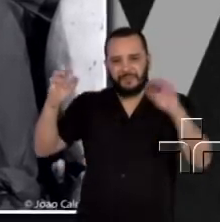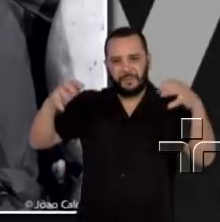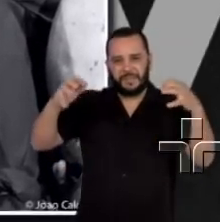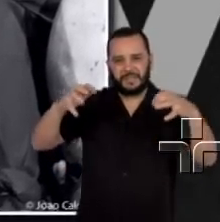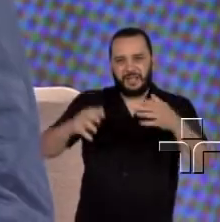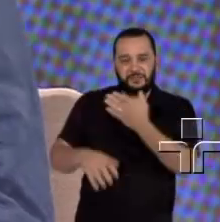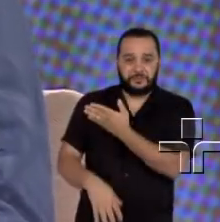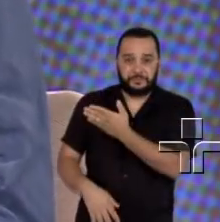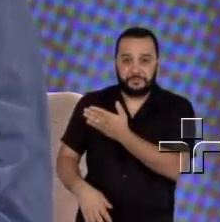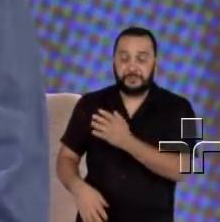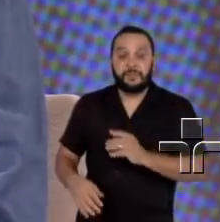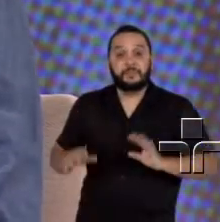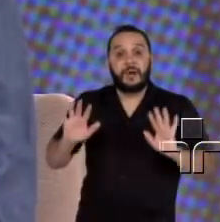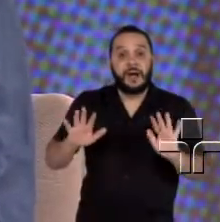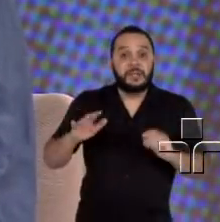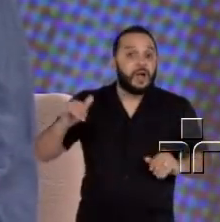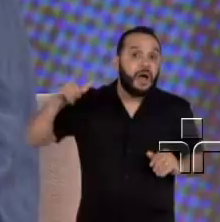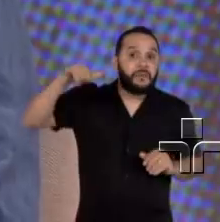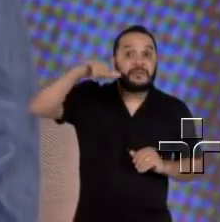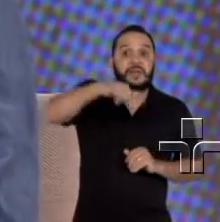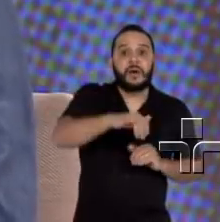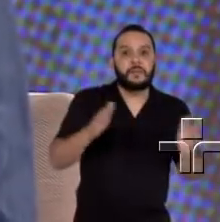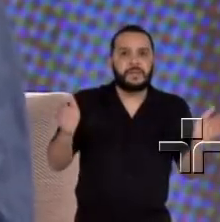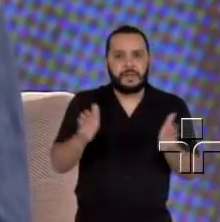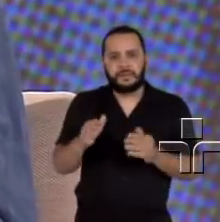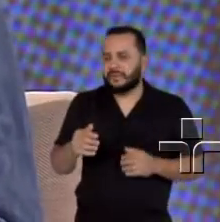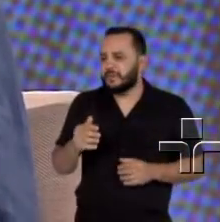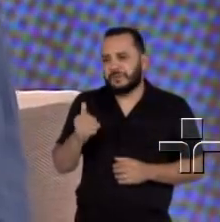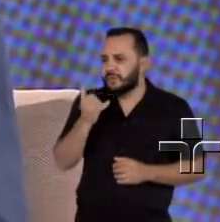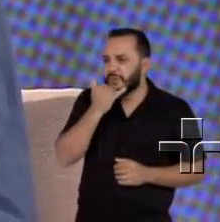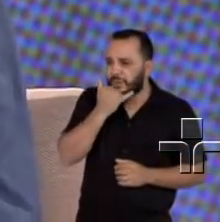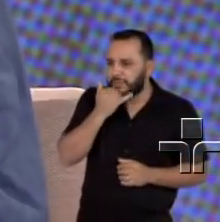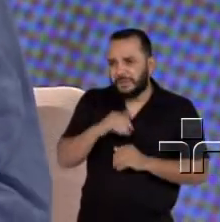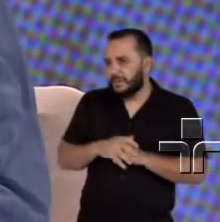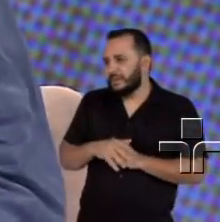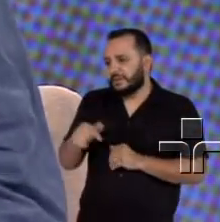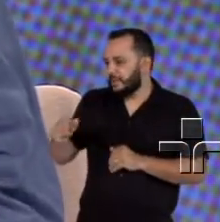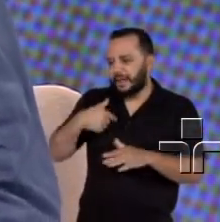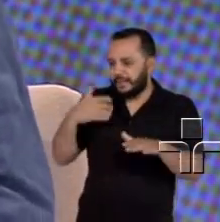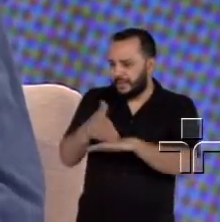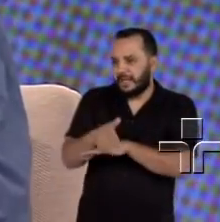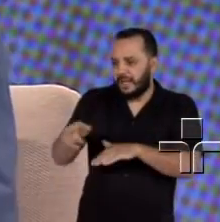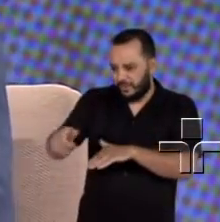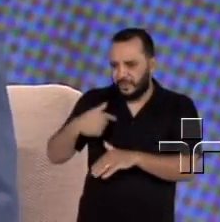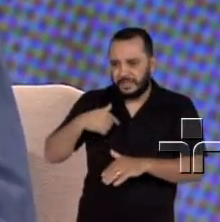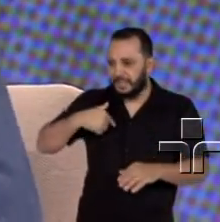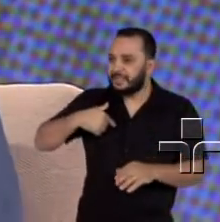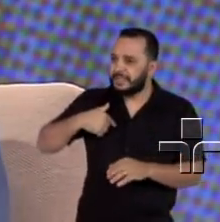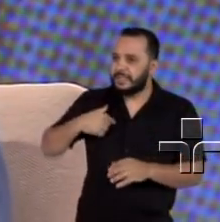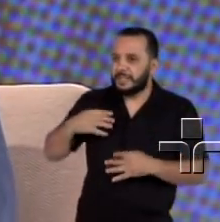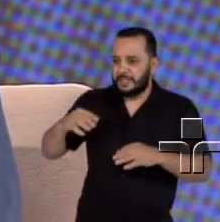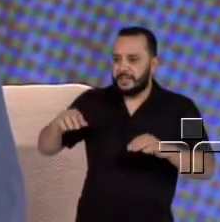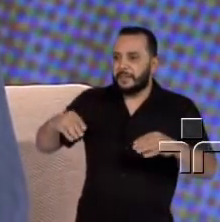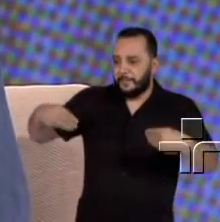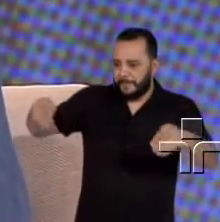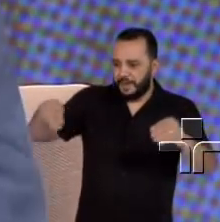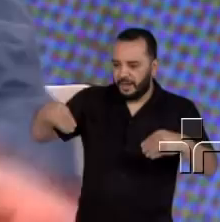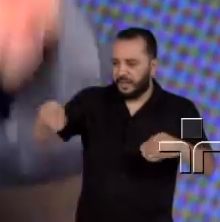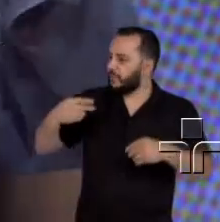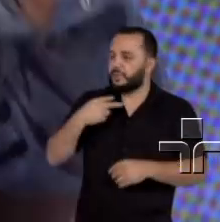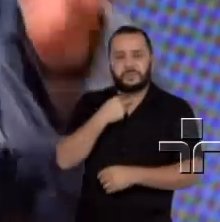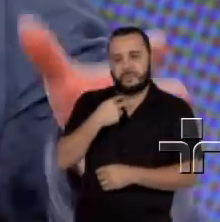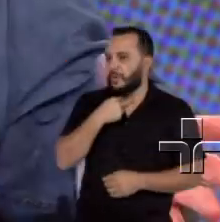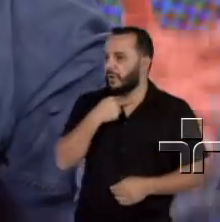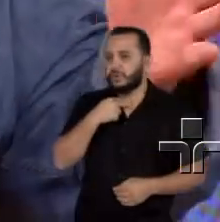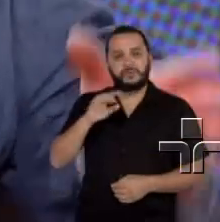Mas aí o avião era pequeno e a mulher falou assim, não, o senhor não está entendendo, o senhor não vai entrar porque não cabe. Só